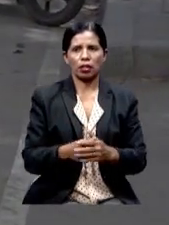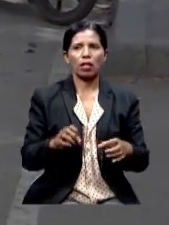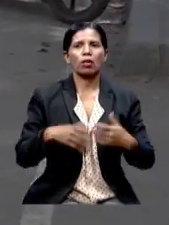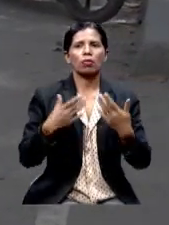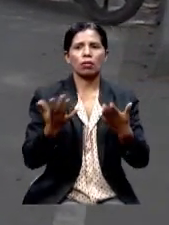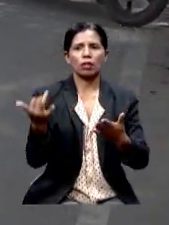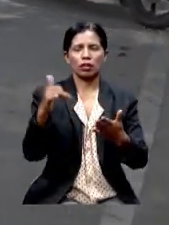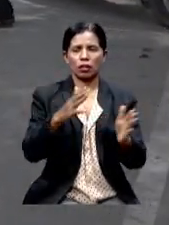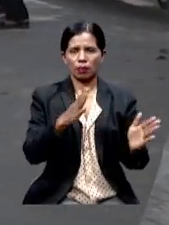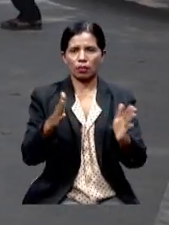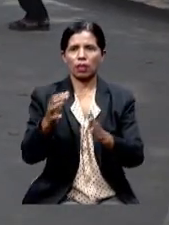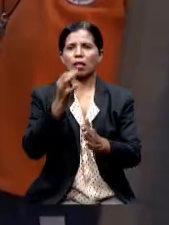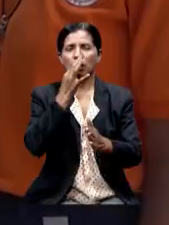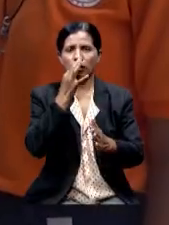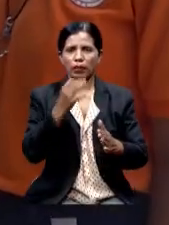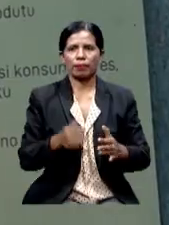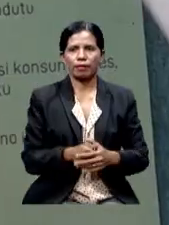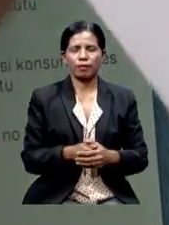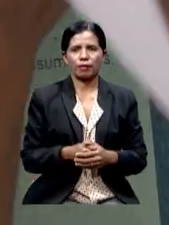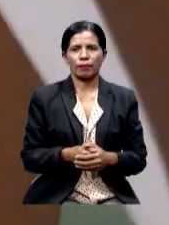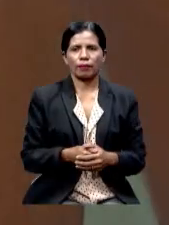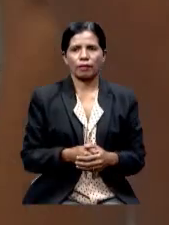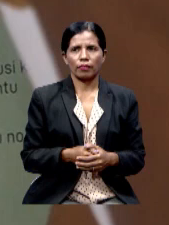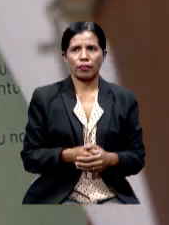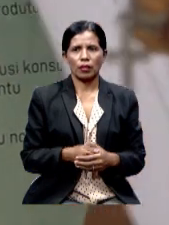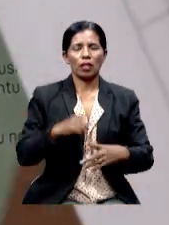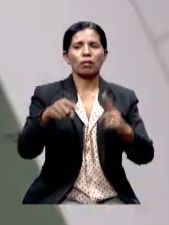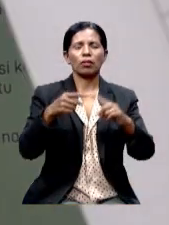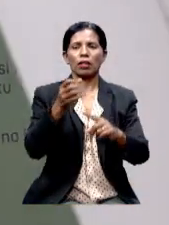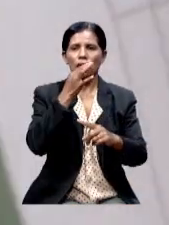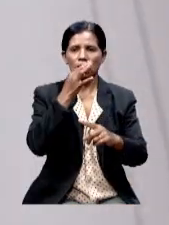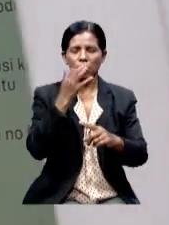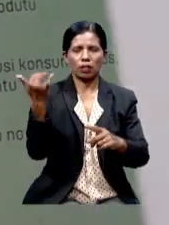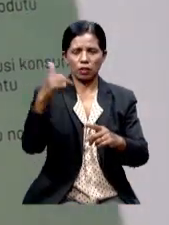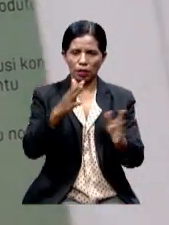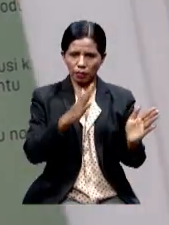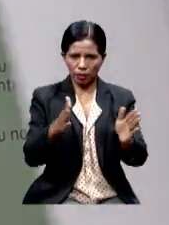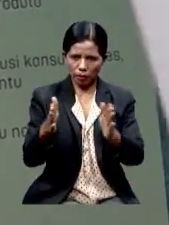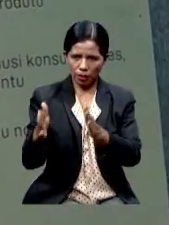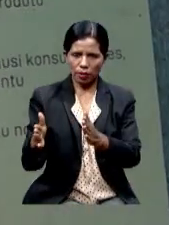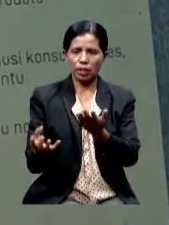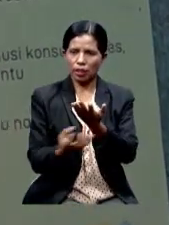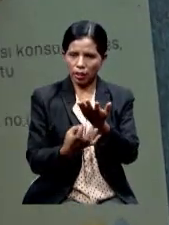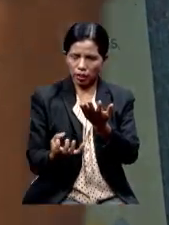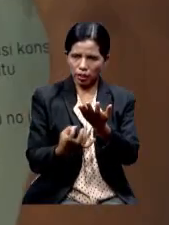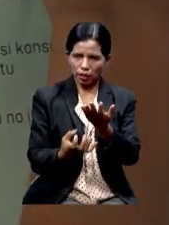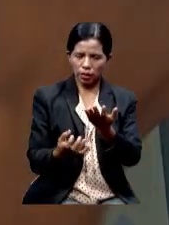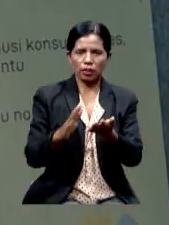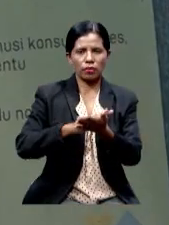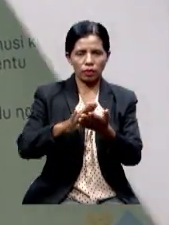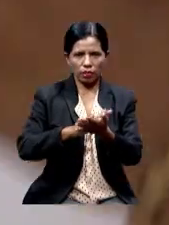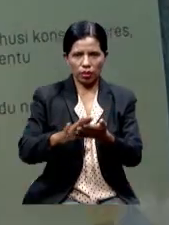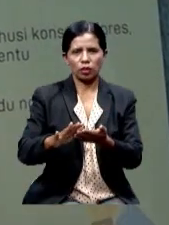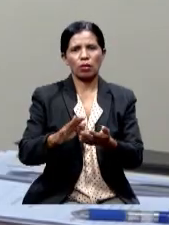sira prepara hahan sira. Ele o agira quando o Hahan se prepara, né? Se ele faz o homos,